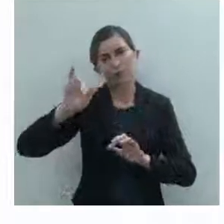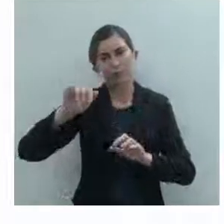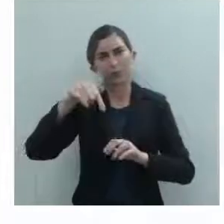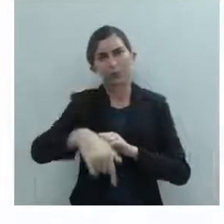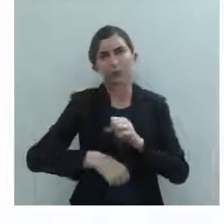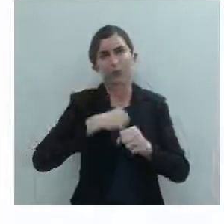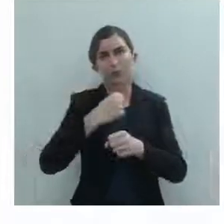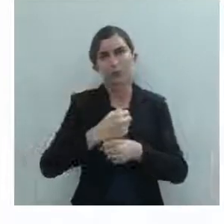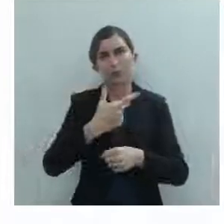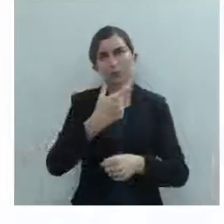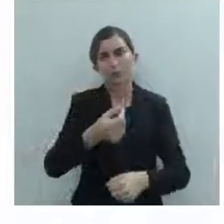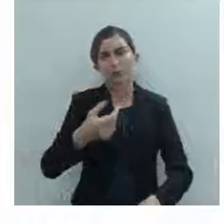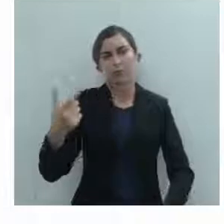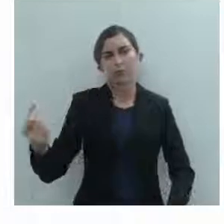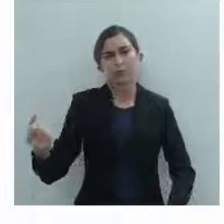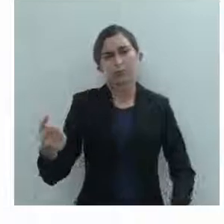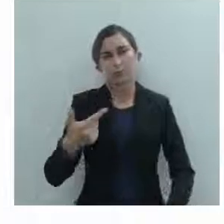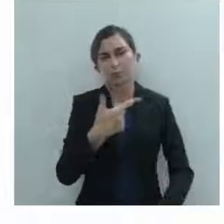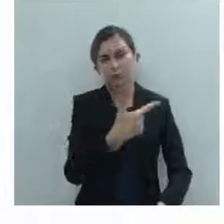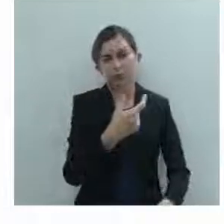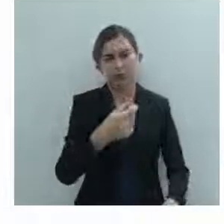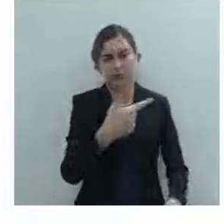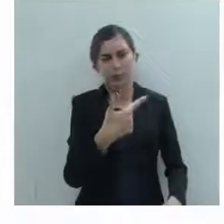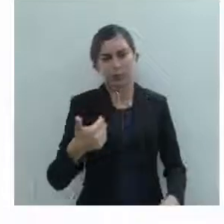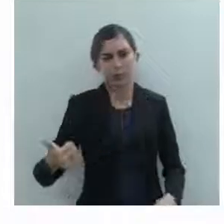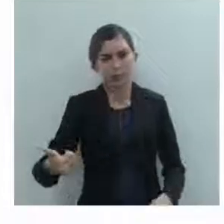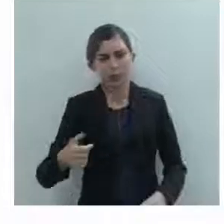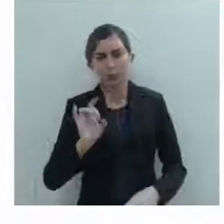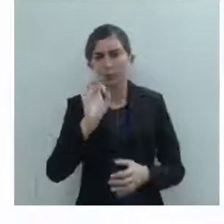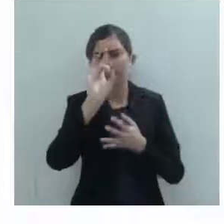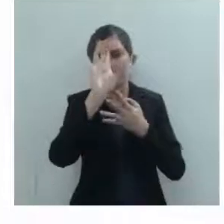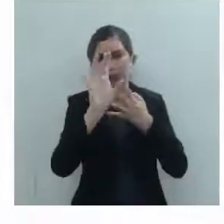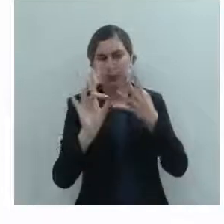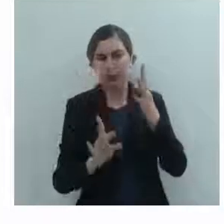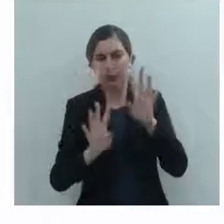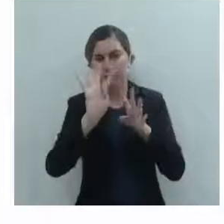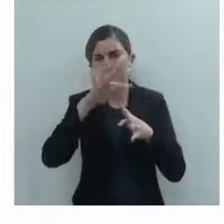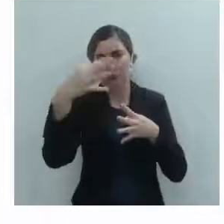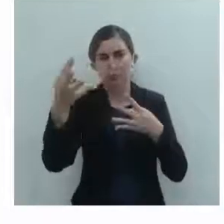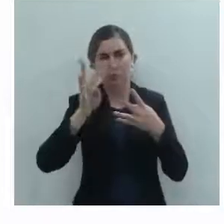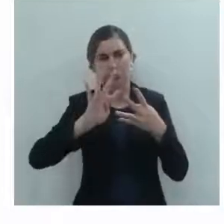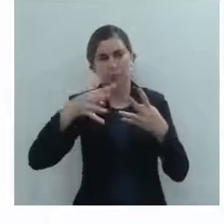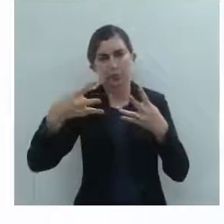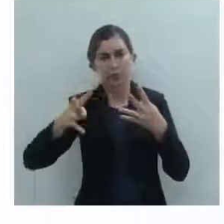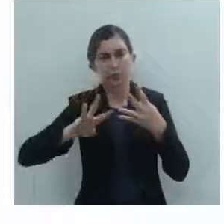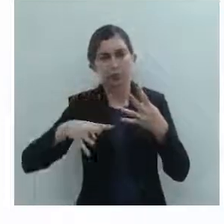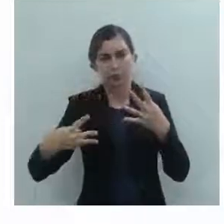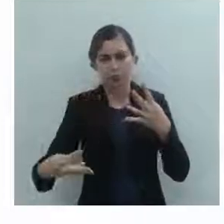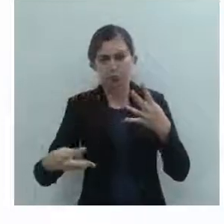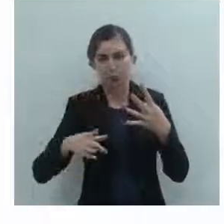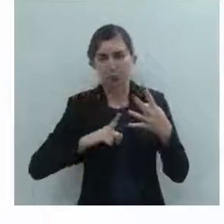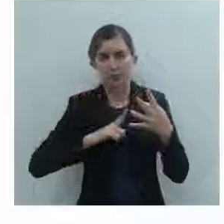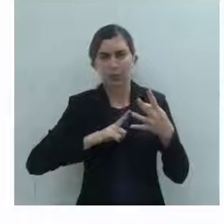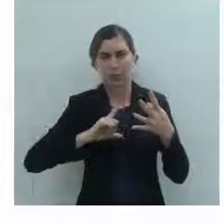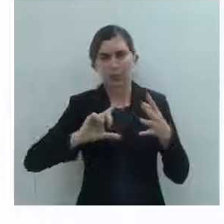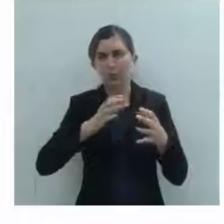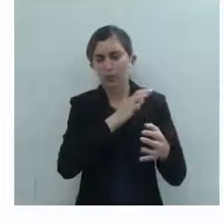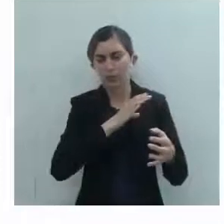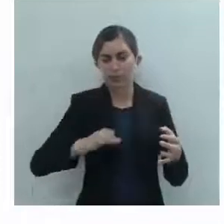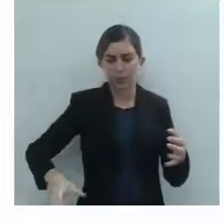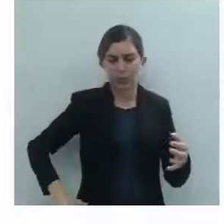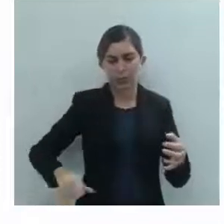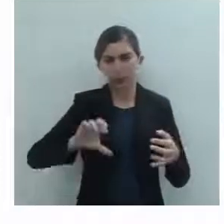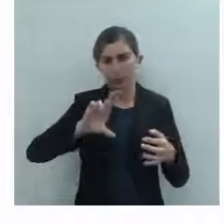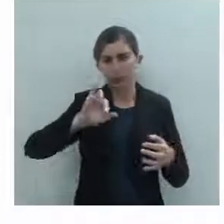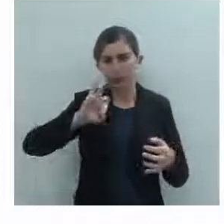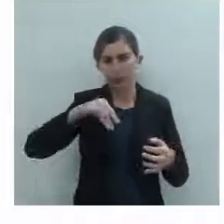ano é um ano de 2021 cada um desses calendários tem um marco inicial Tá bem no caso do Cristão